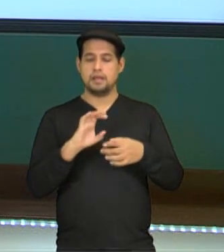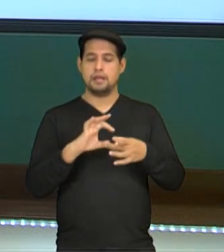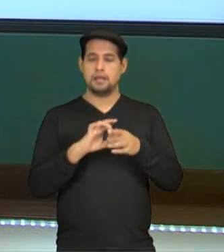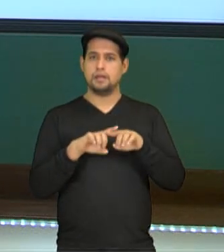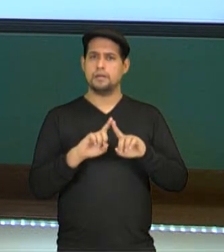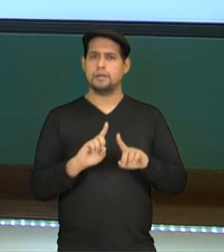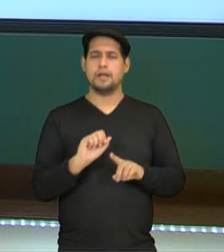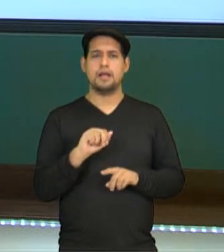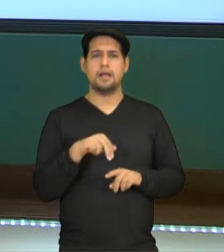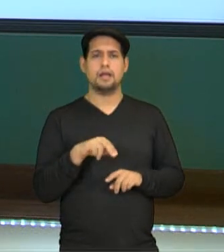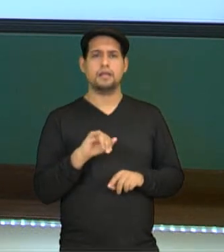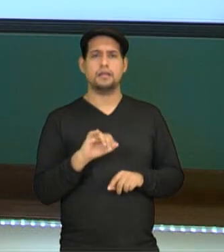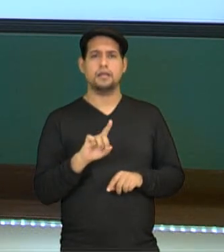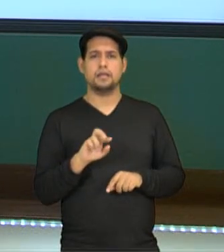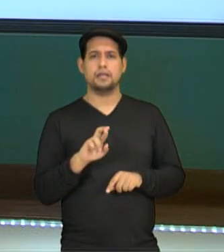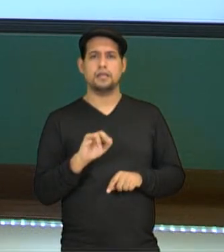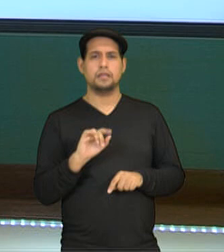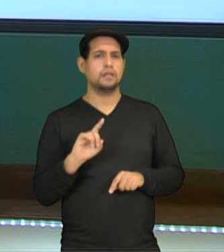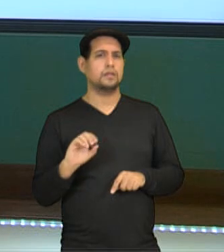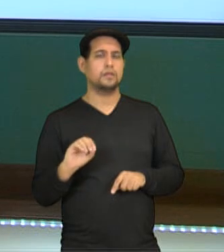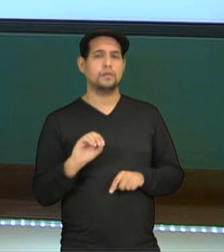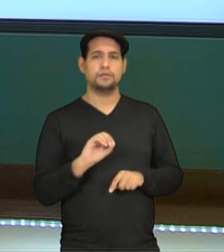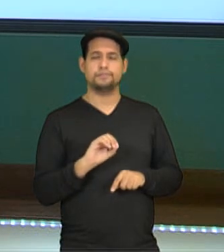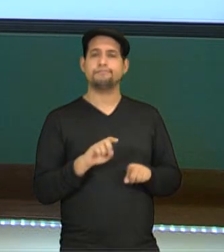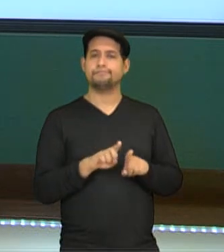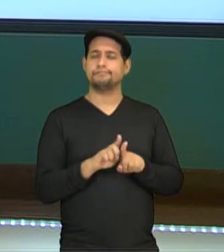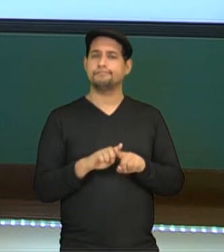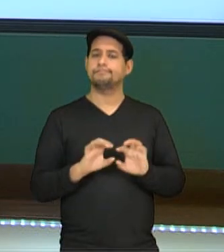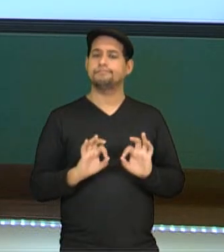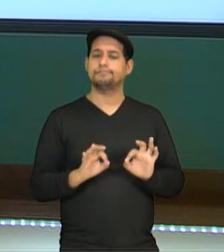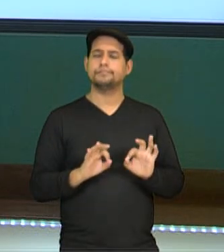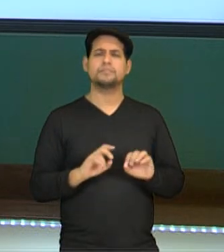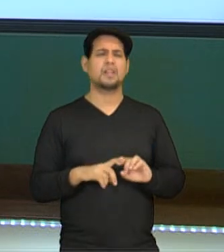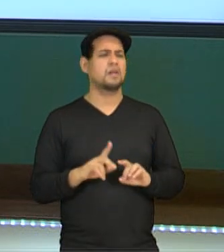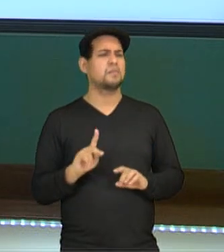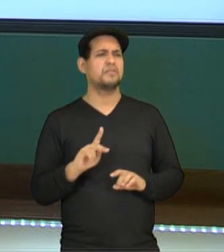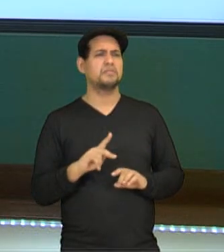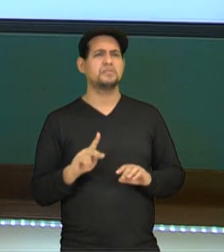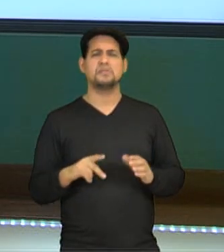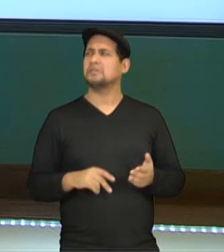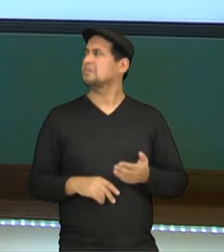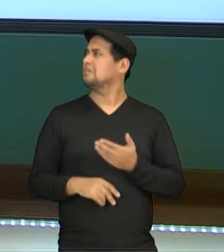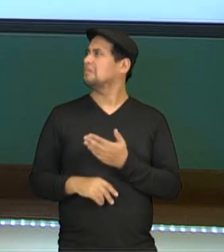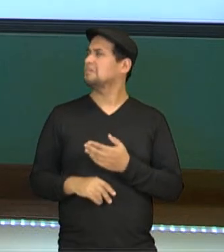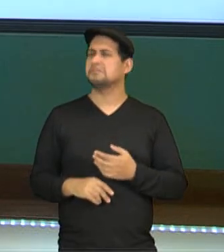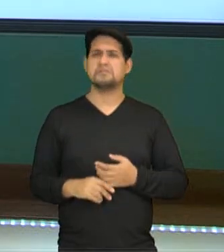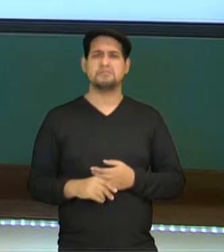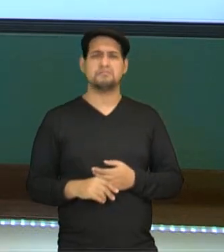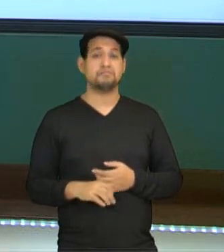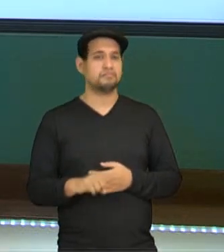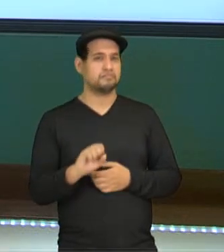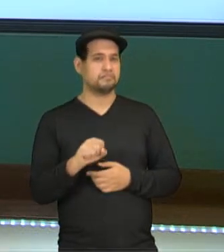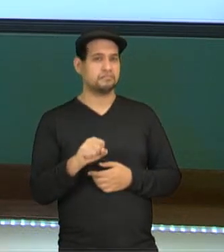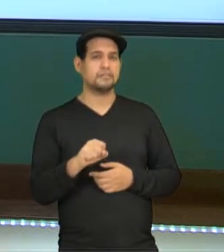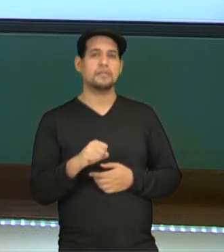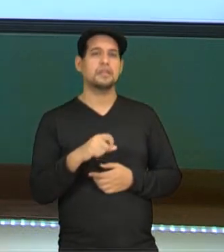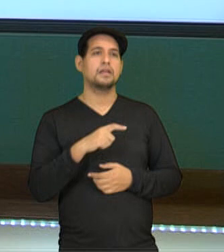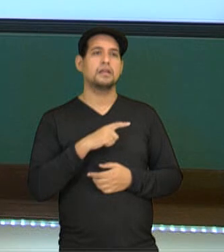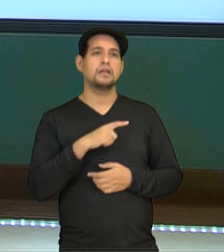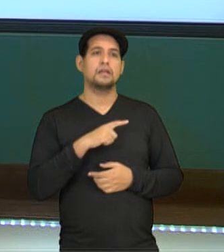bem. Anidrido etanoico, propanoico. Professor, e este, professor? Sim, nós temos